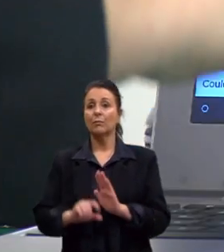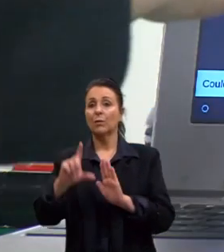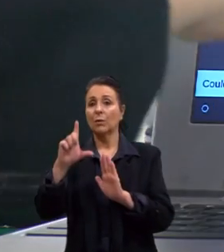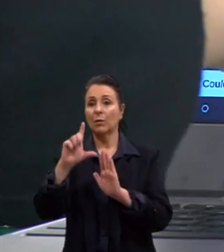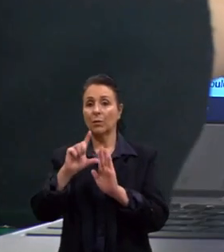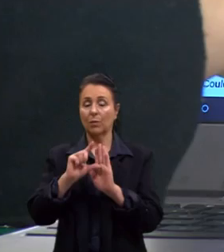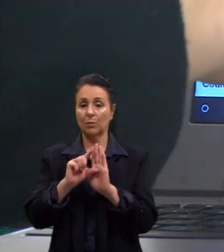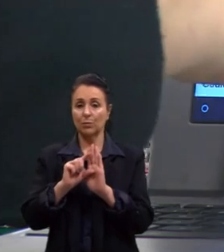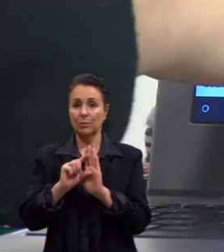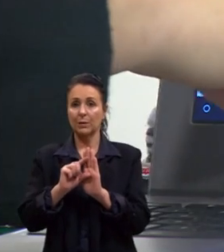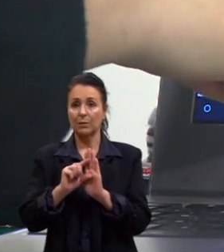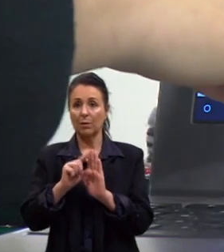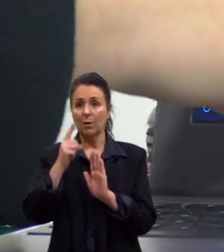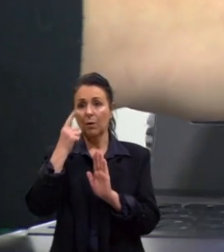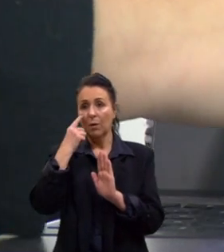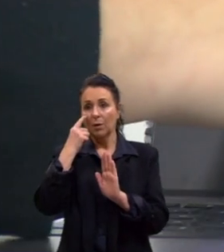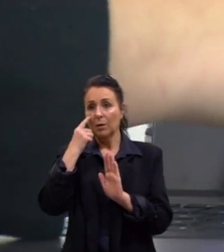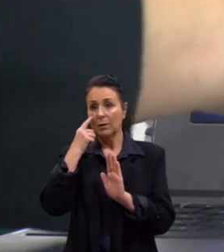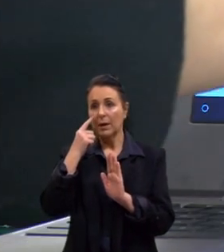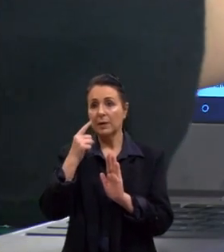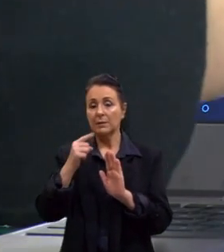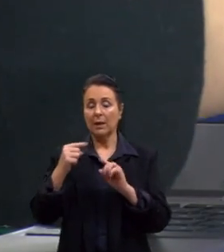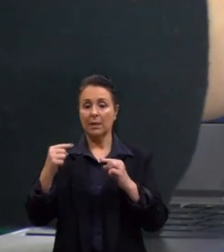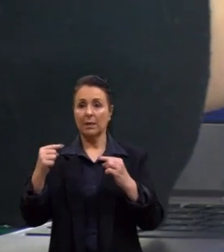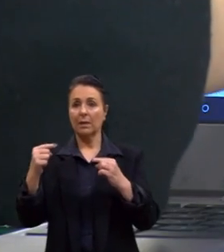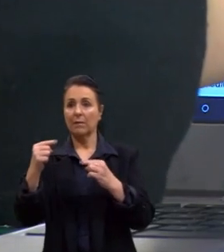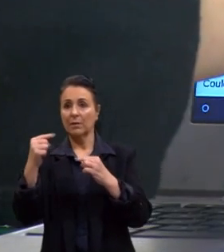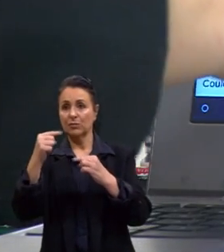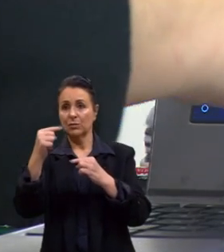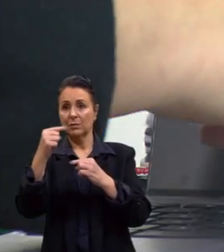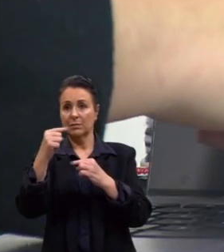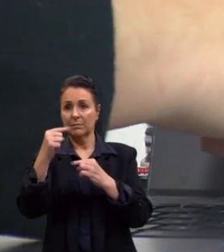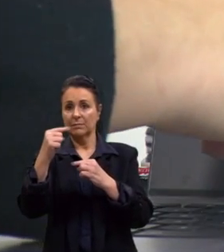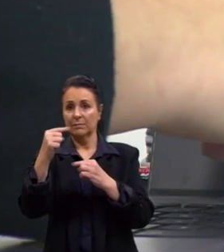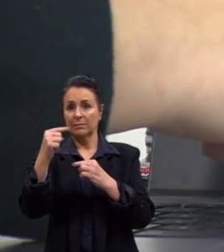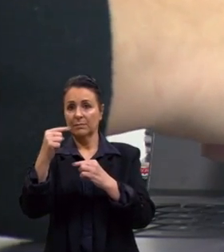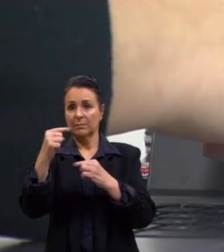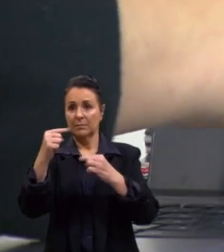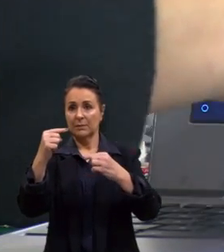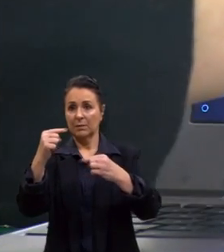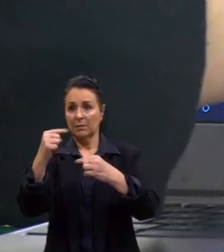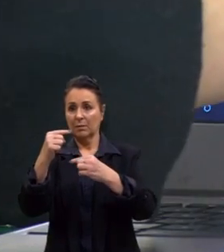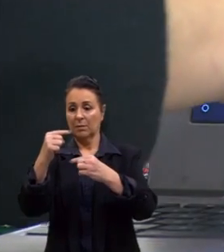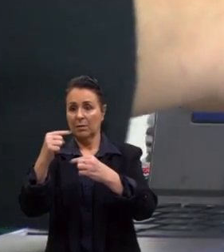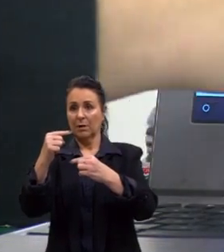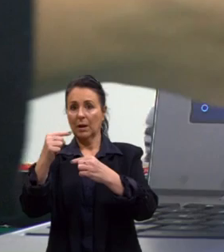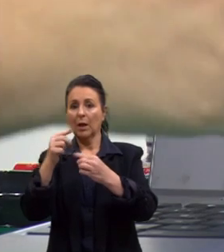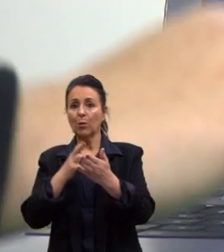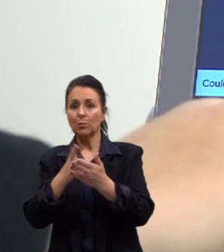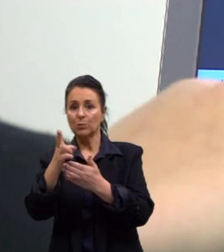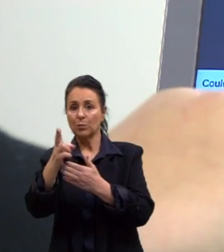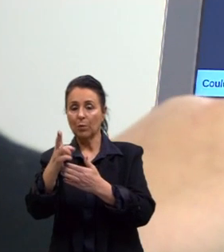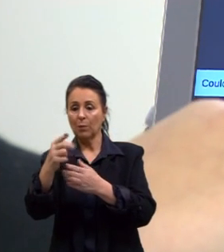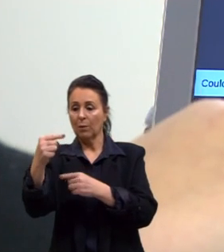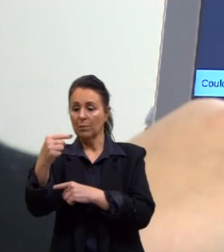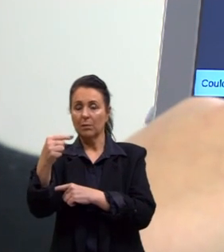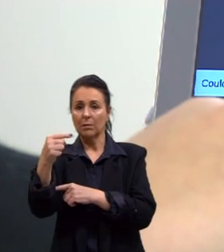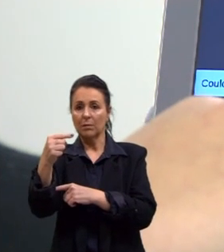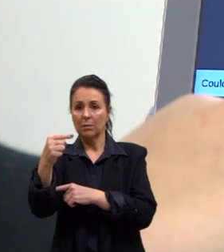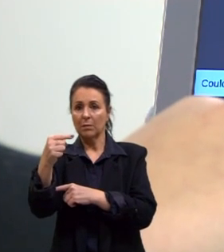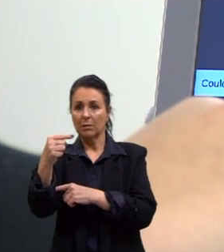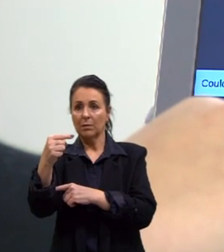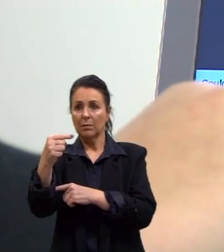a flechinha aqui em cima da dos dois vejam que elas continuarão iguais né então não importa